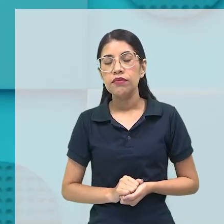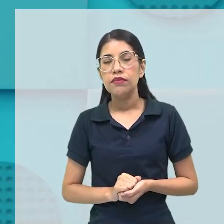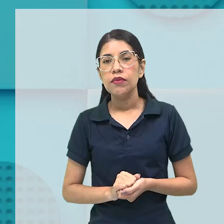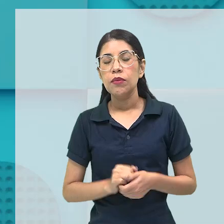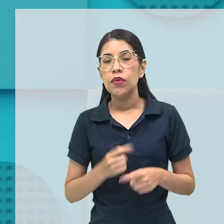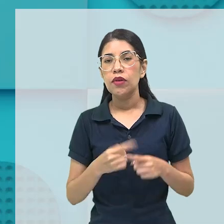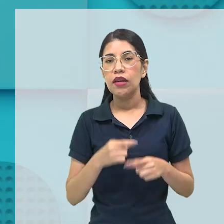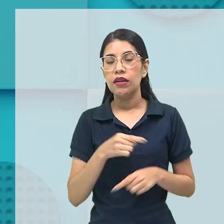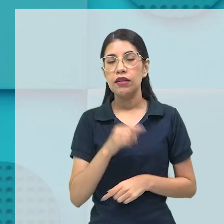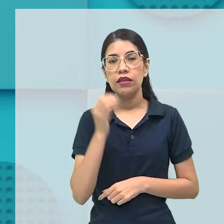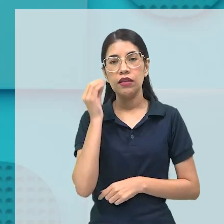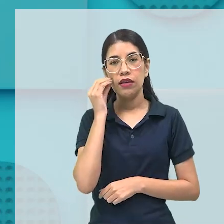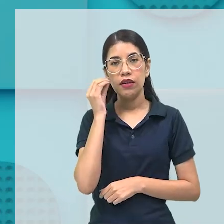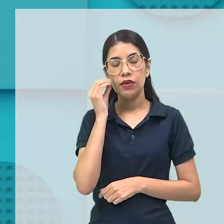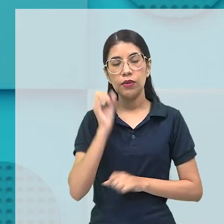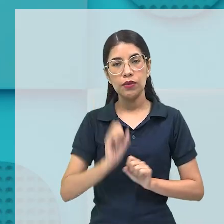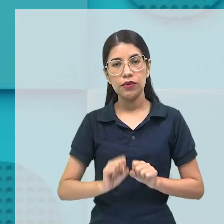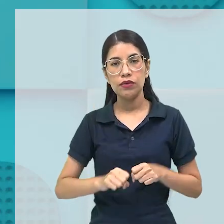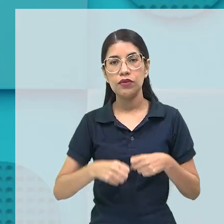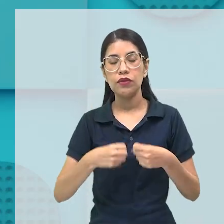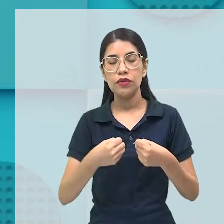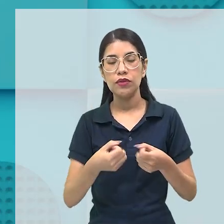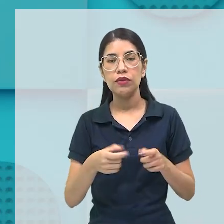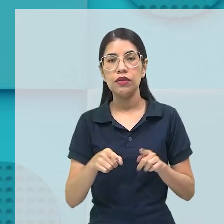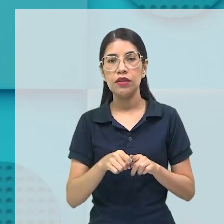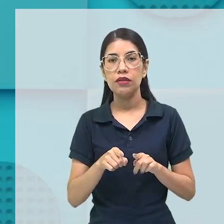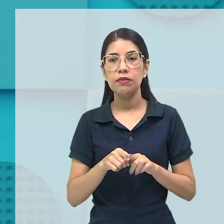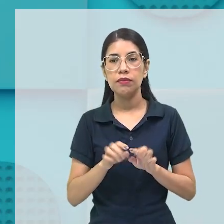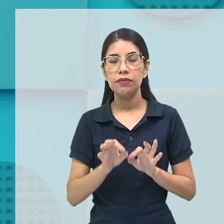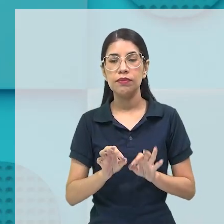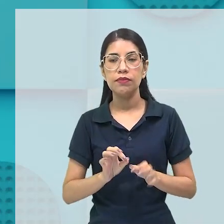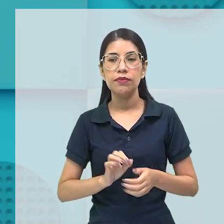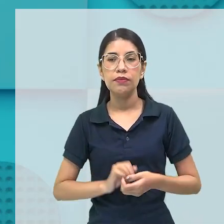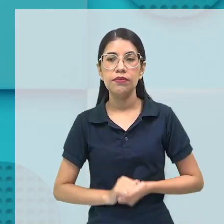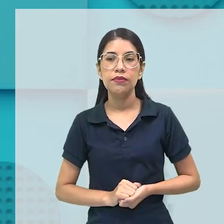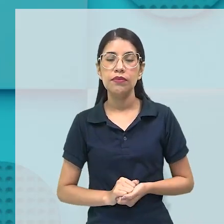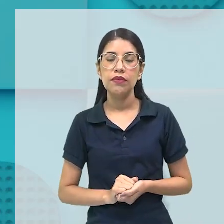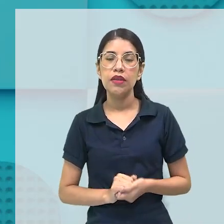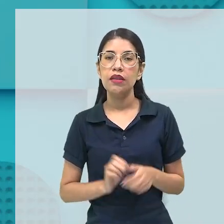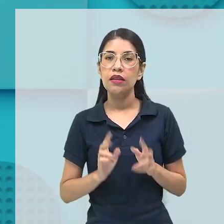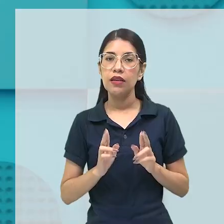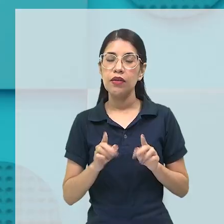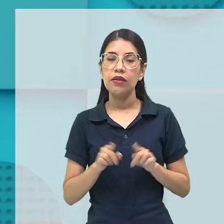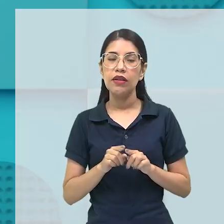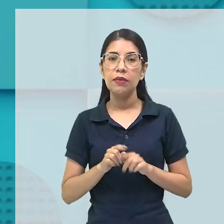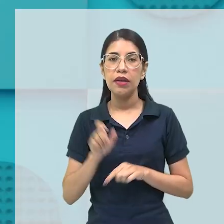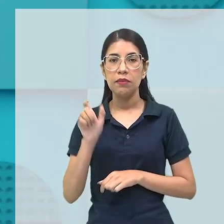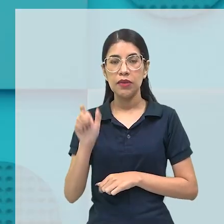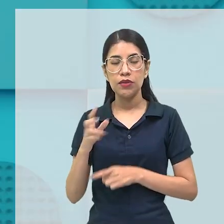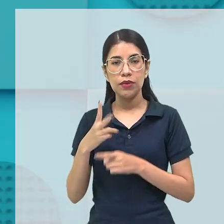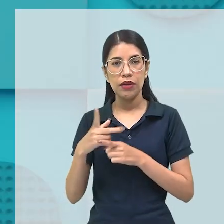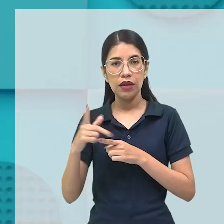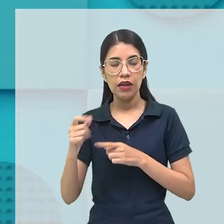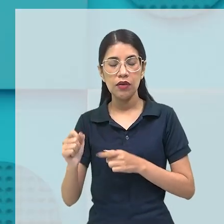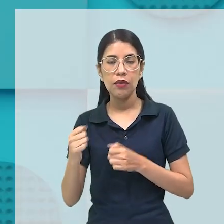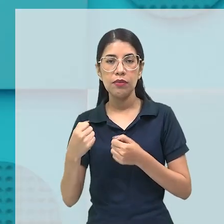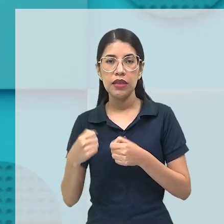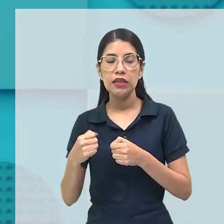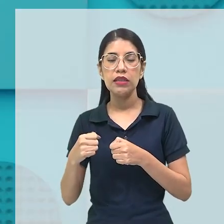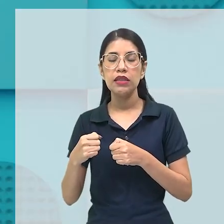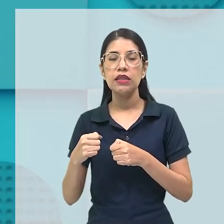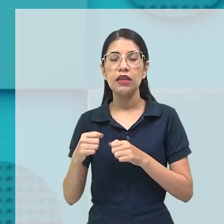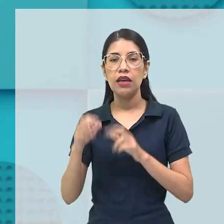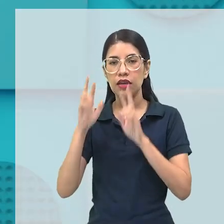pela tentativa dele, pelo esforço dele? Com certeza vale. E o mesmo contrário também é válido. Se